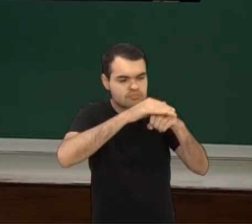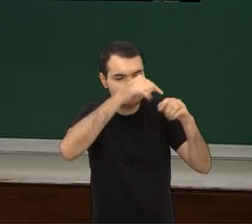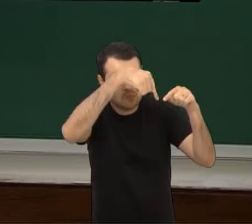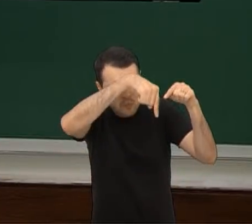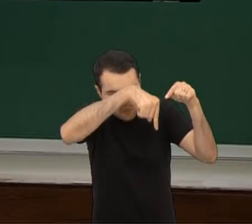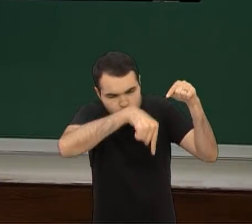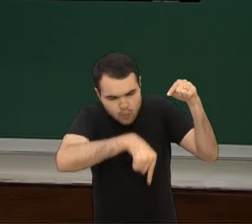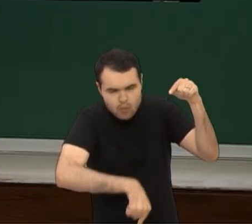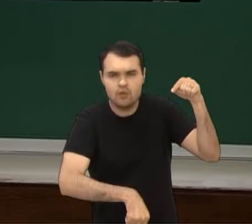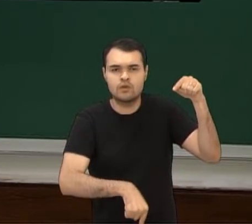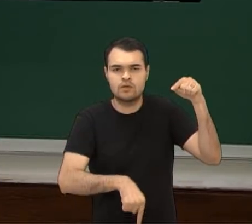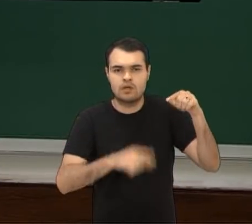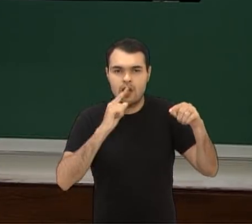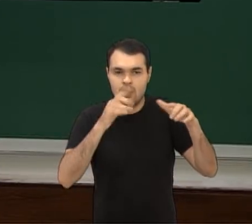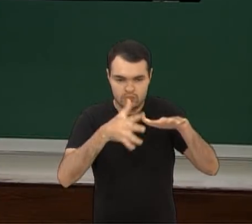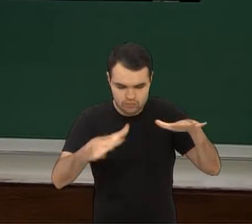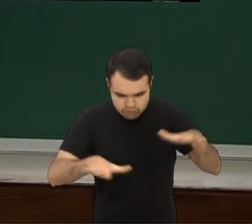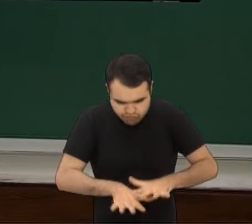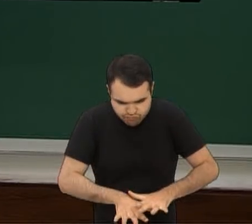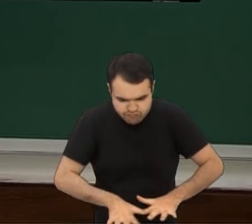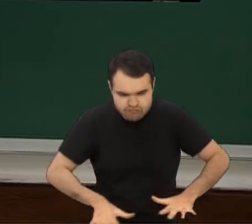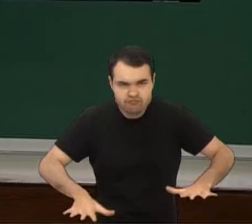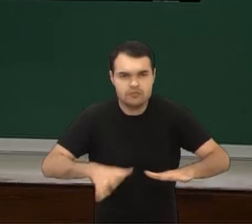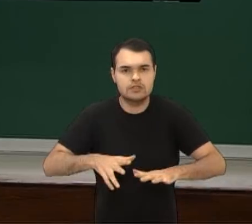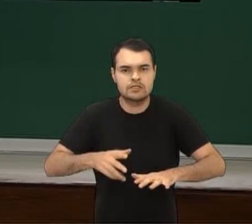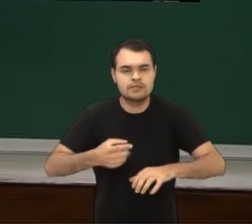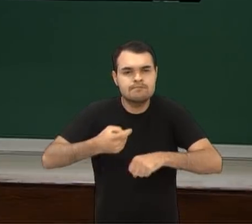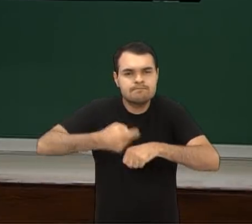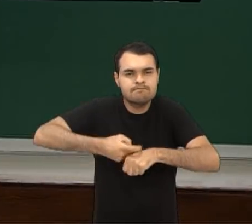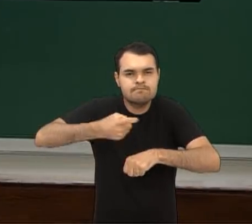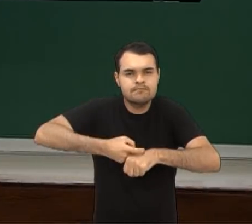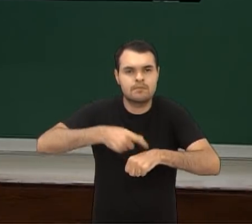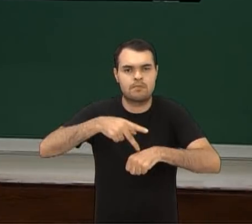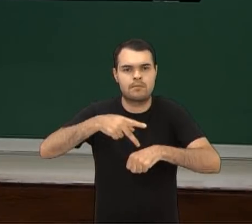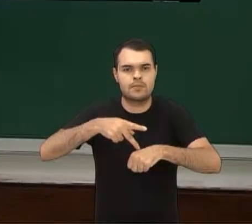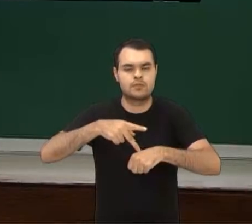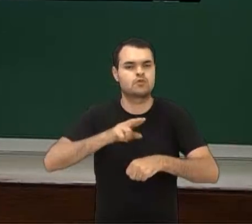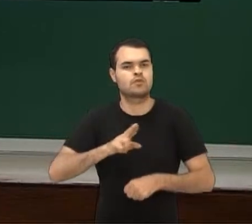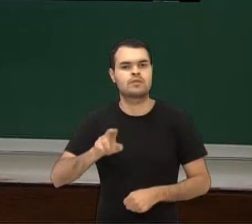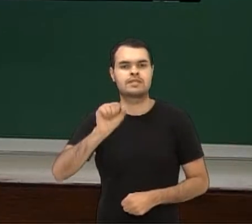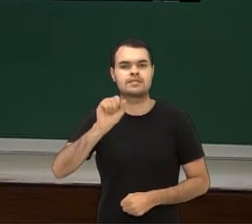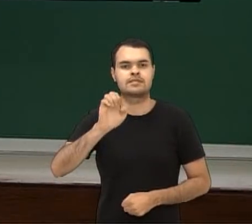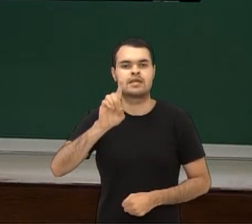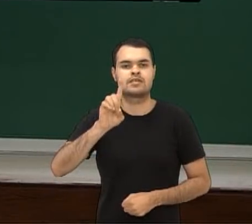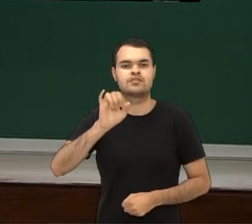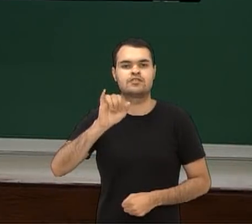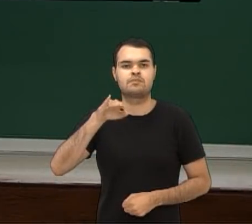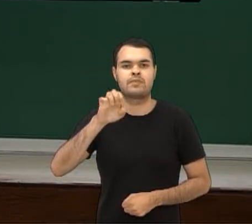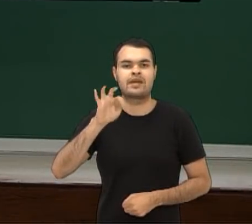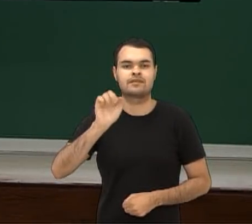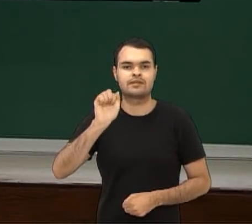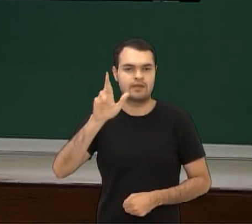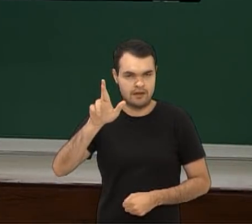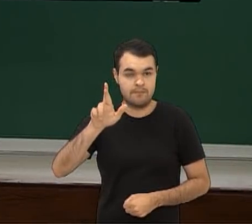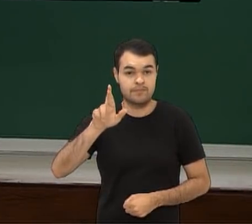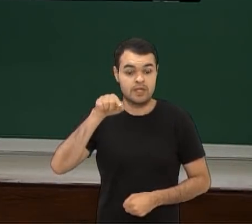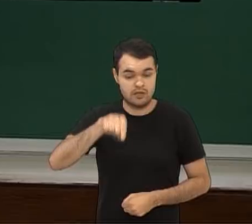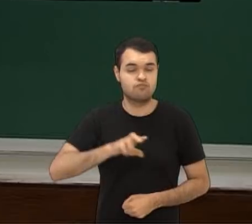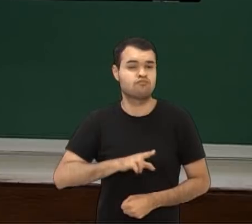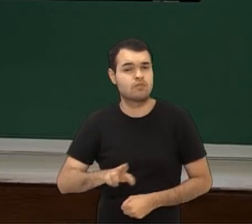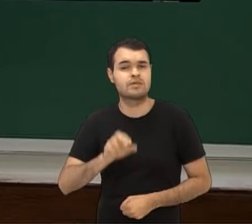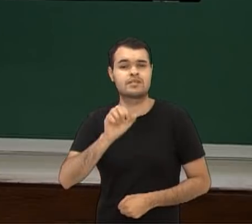dos oceanos e formando rochas chamadas sedimentares, extremamente ricas em sílicas. Então essas algas